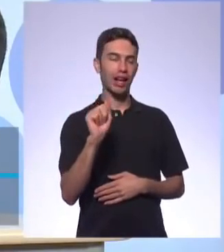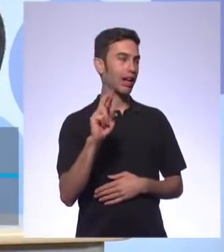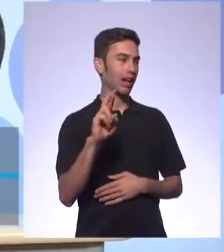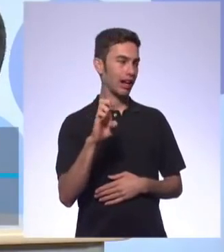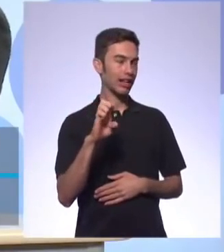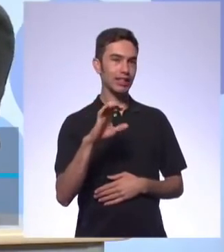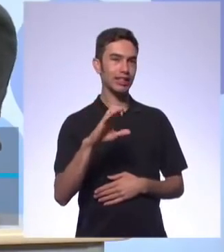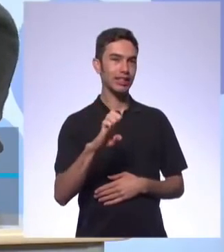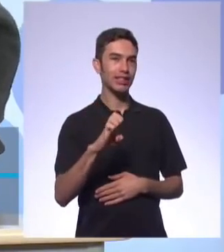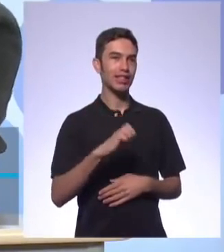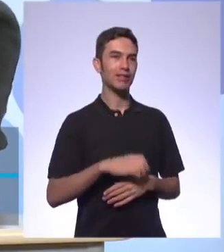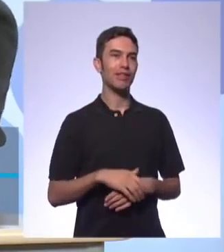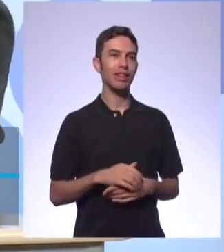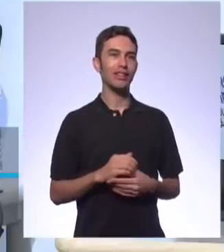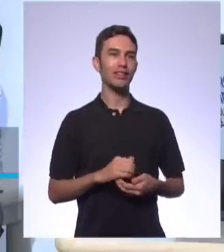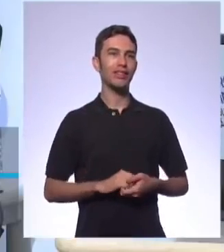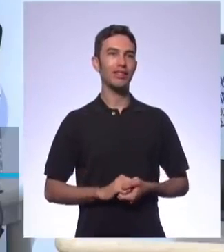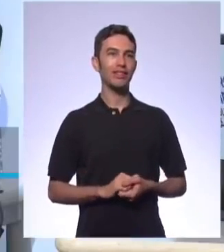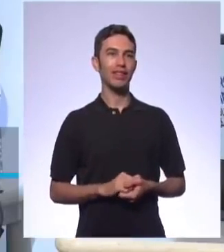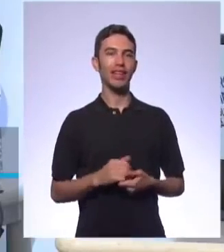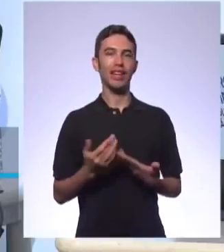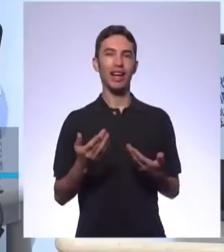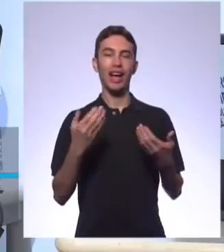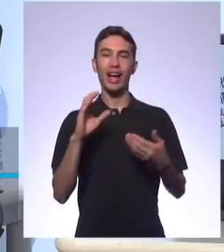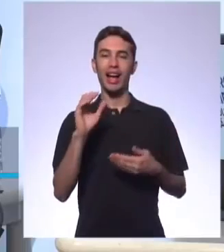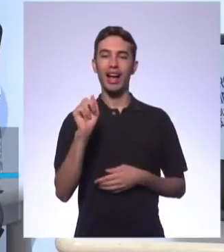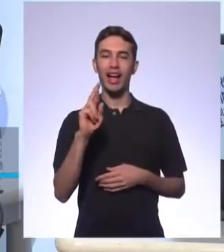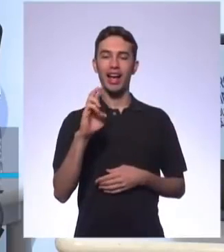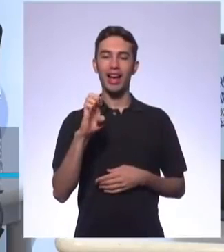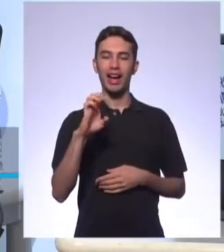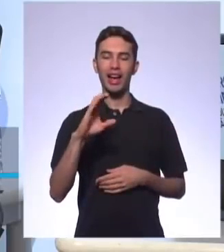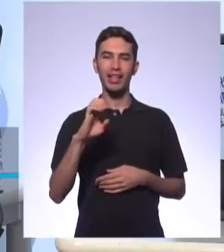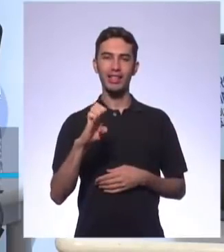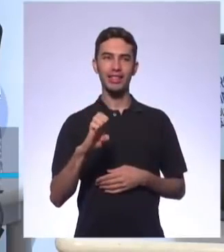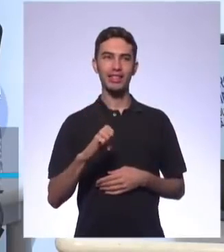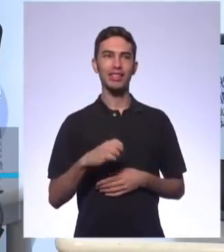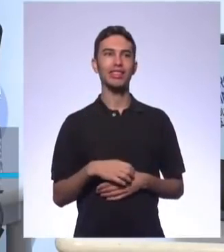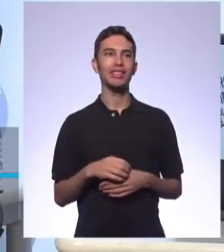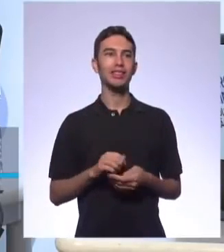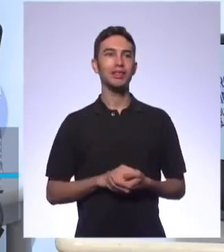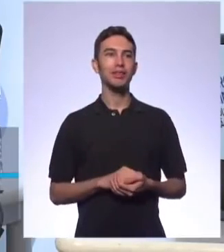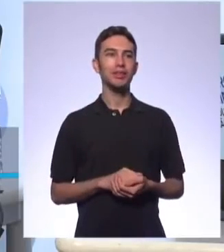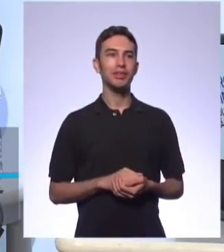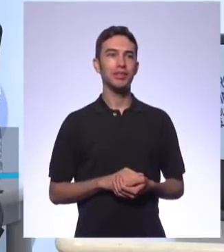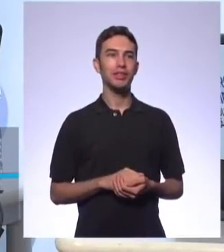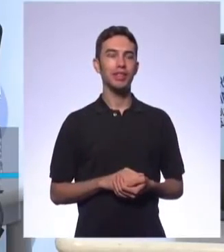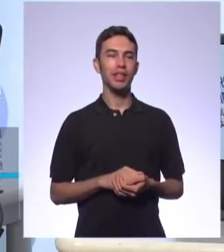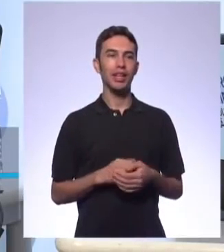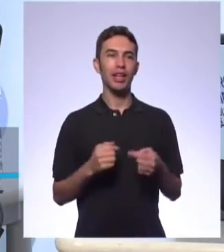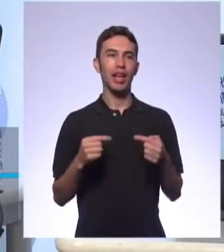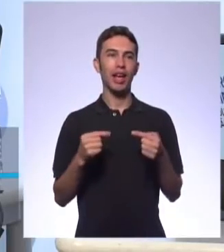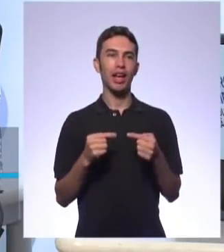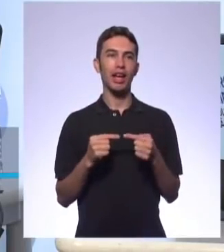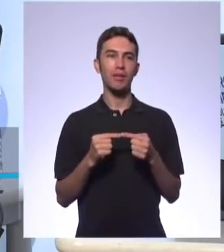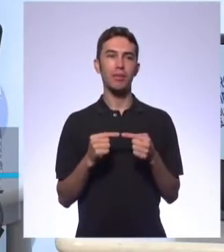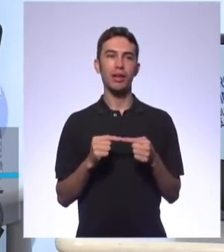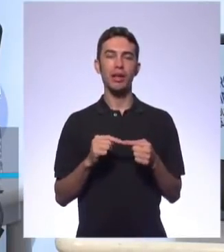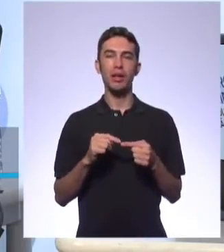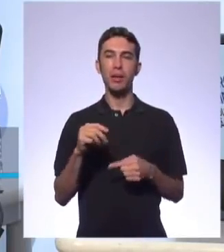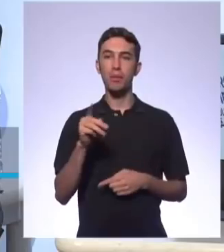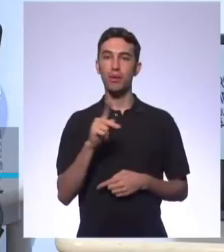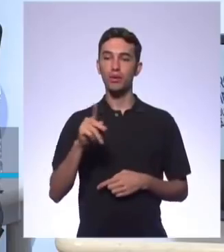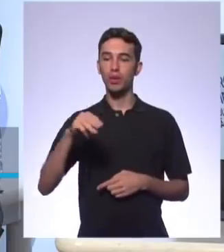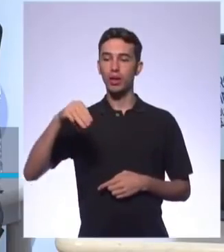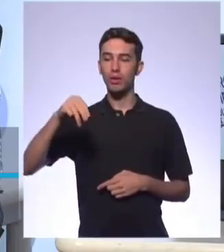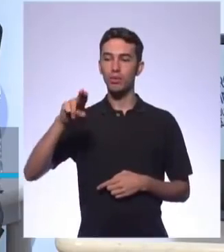coisa que precisa. Precisa, é verdade, carece. Aí tem uma prova que colocou a resposta do aluno, né? Aluno Murilo.